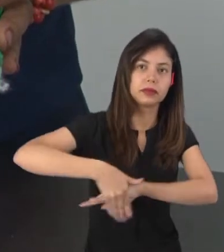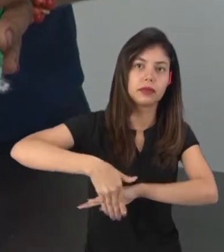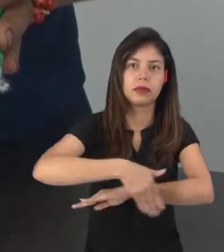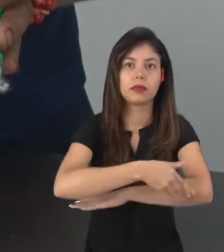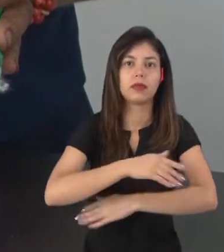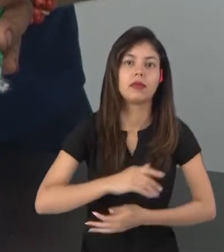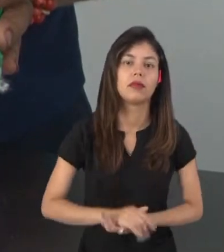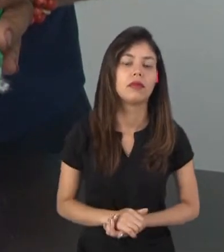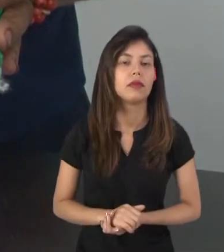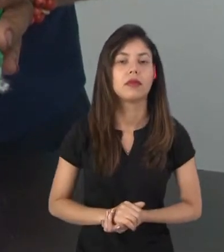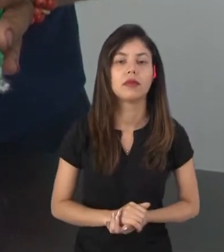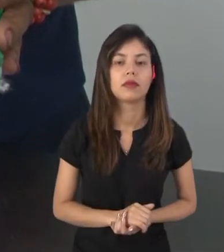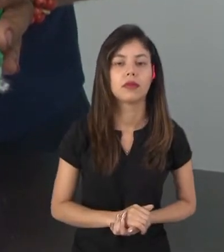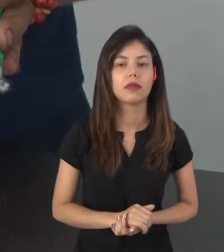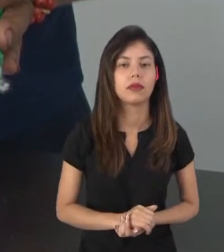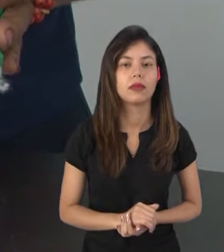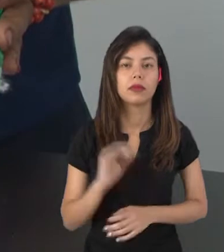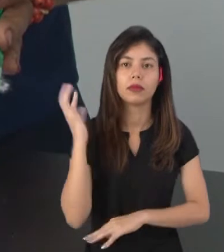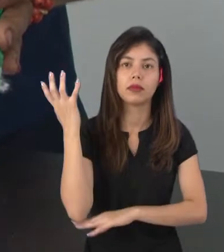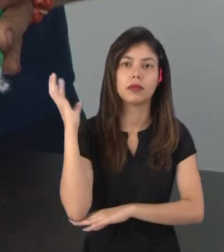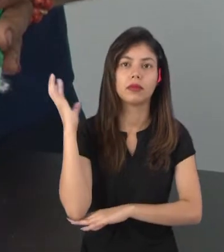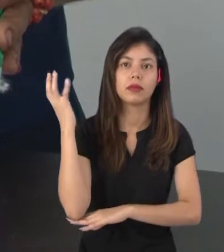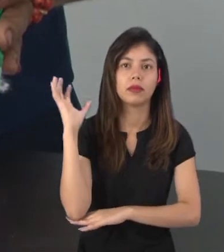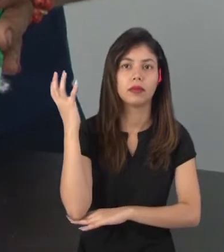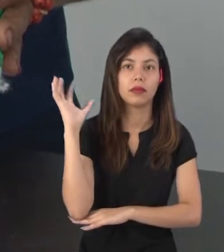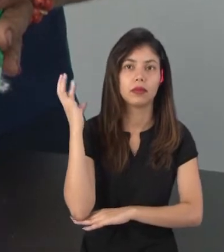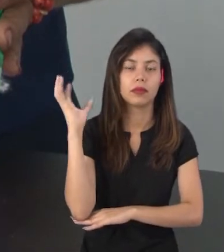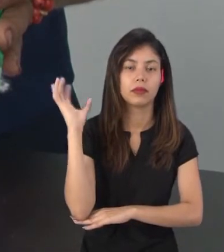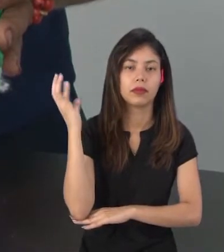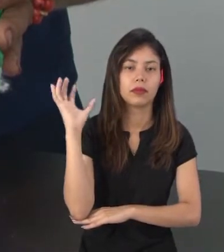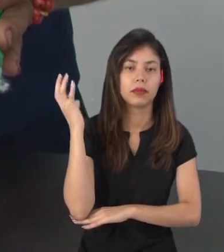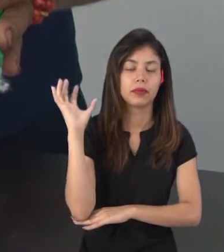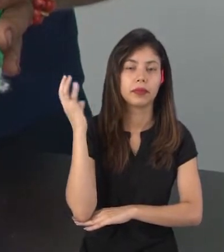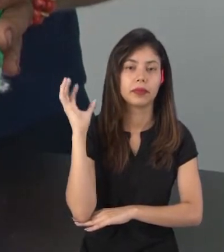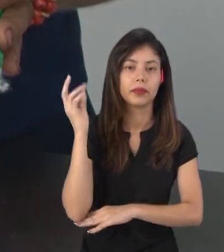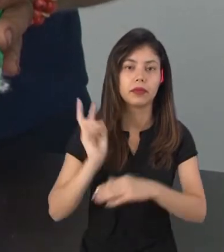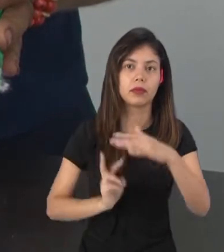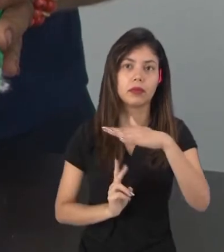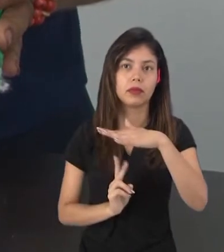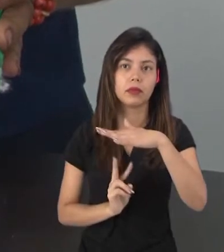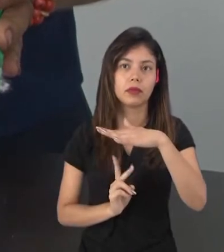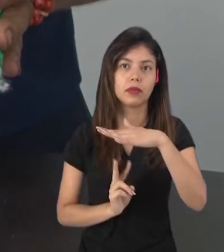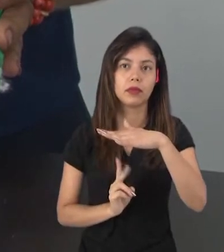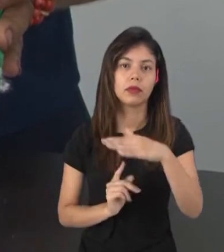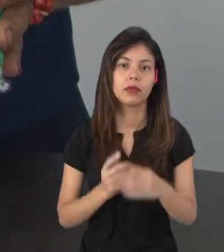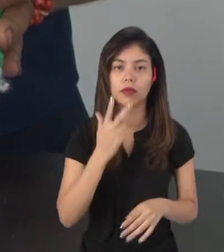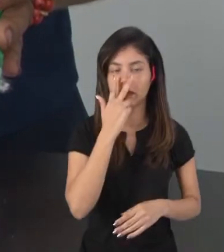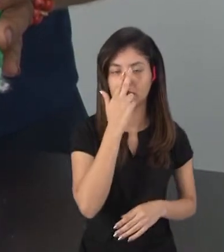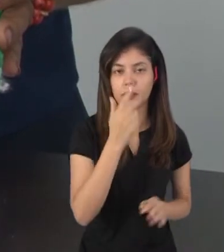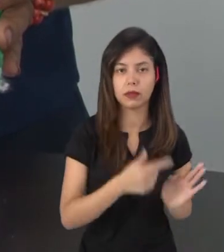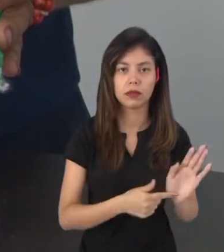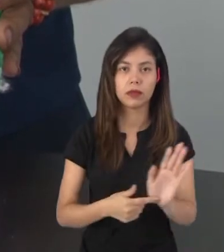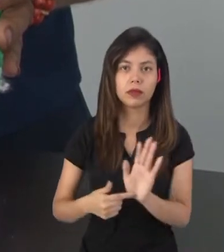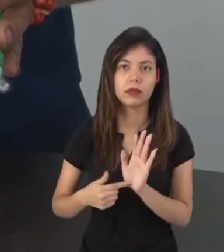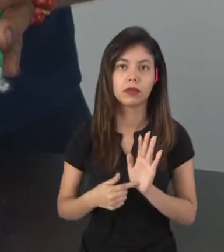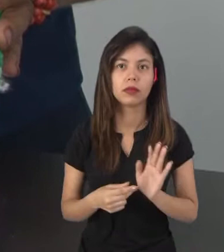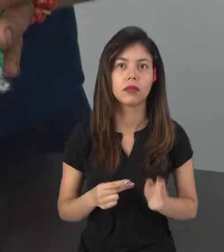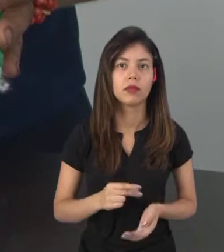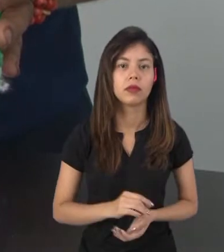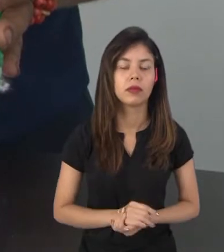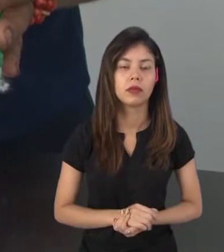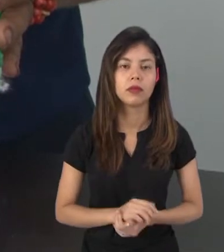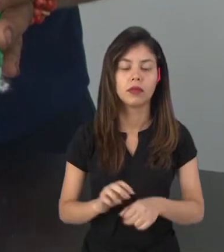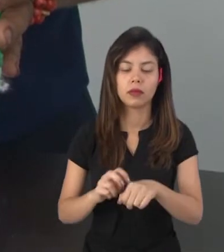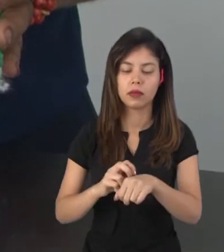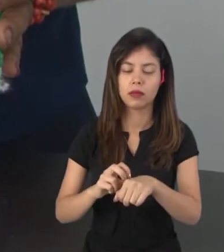ruas, certo? Árvores que representam, né, uma pracinha, né, o ambiente aí, uma